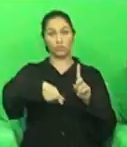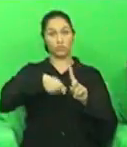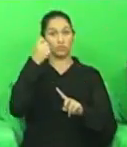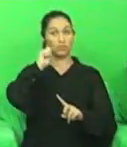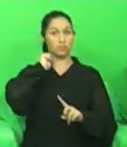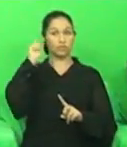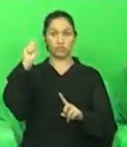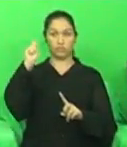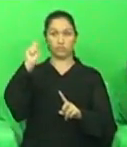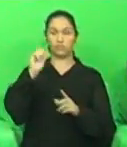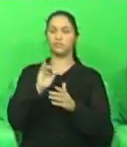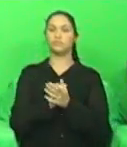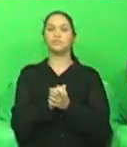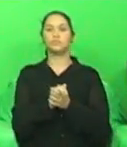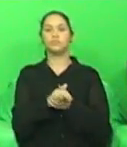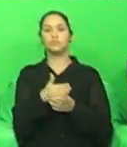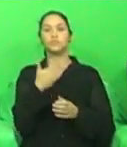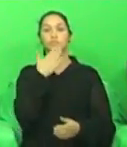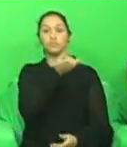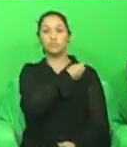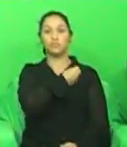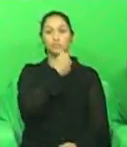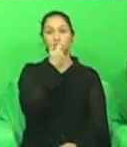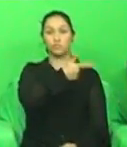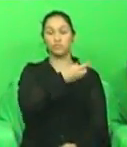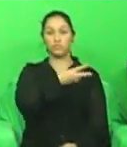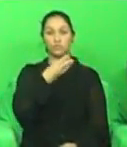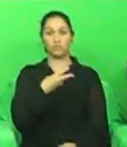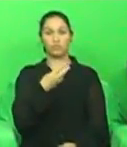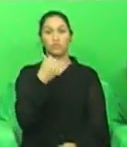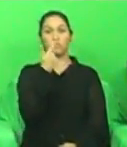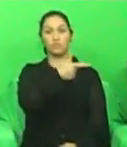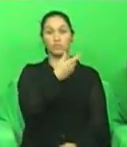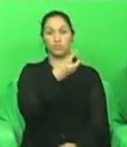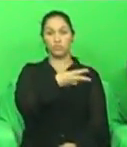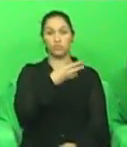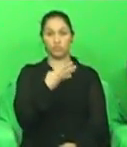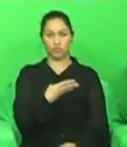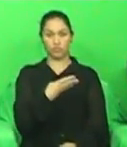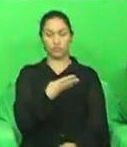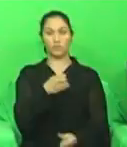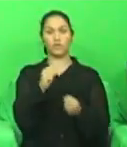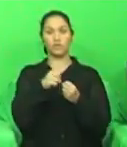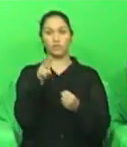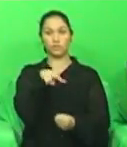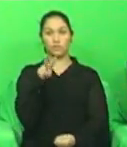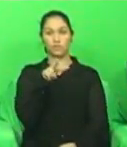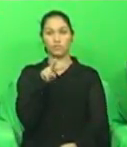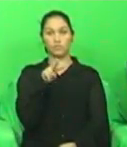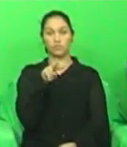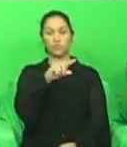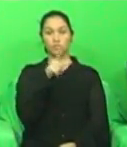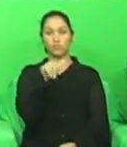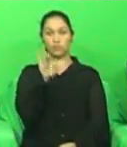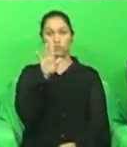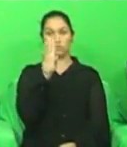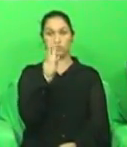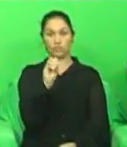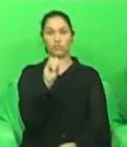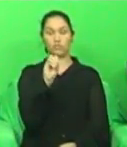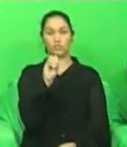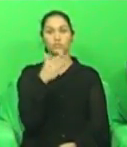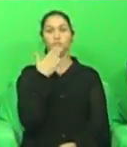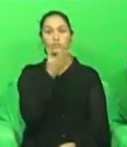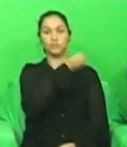indicações número 233 barra 18 e 23 4 bar 18 ambas de autoria do vereador jairo casagrande